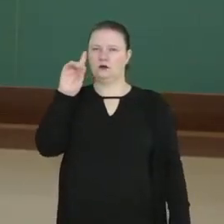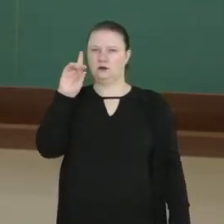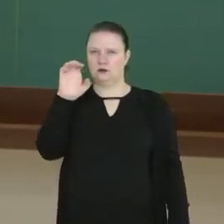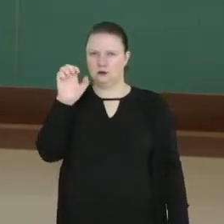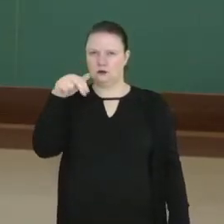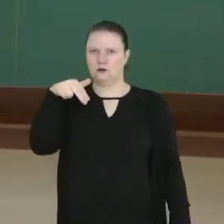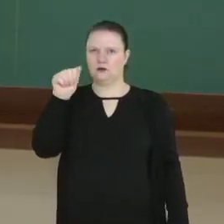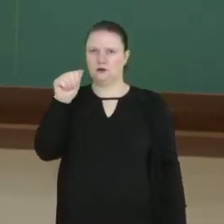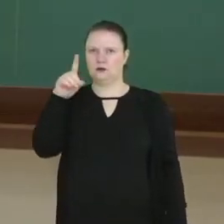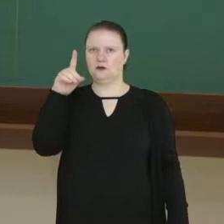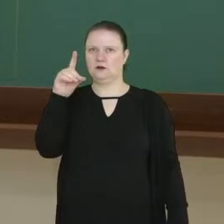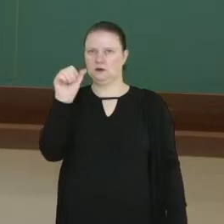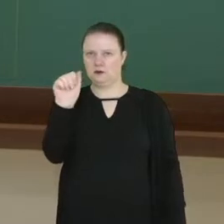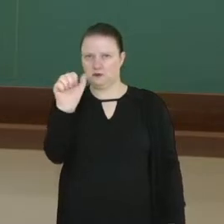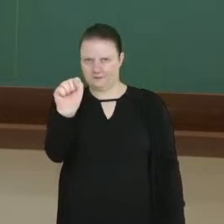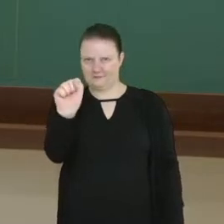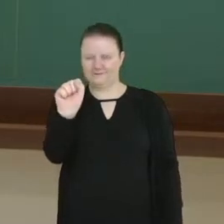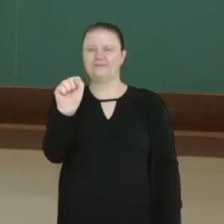mais, certo? Vamos lá.